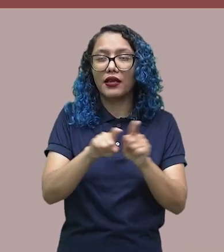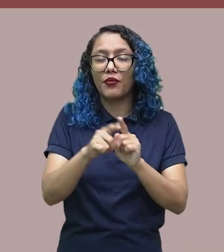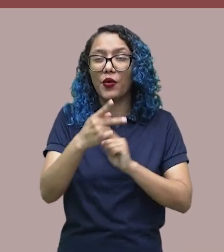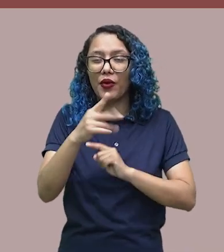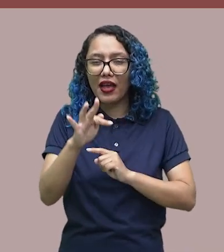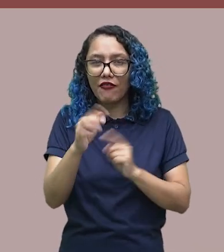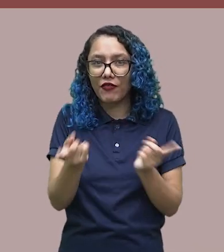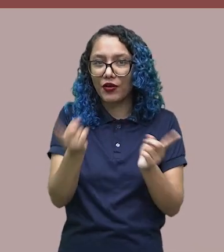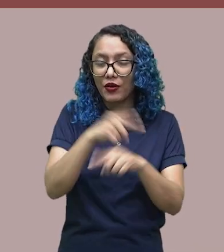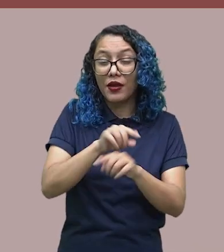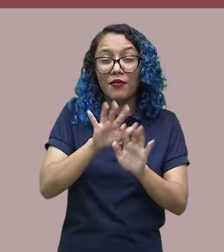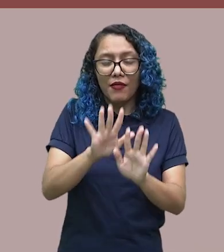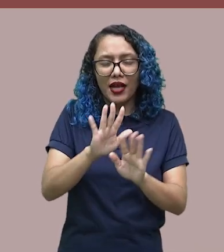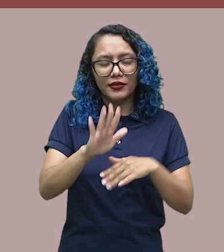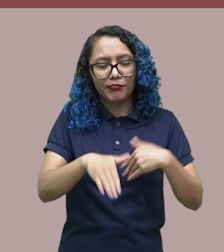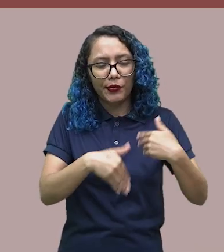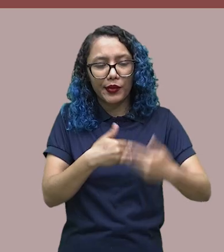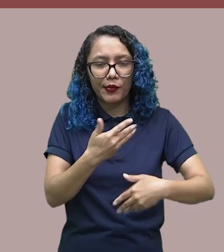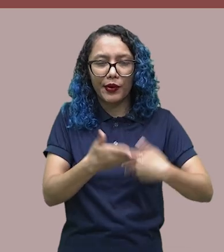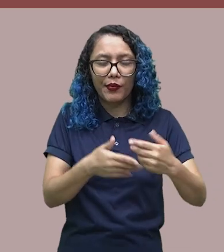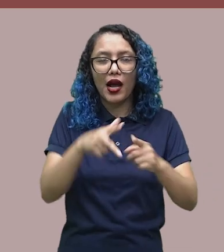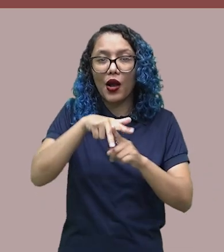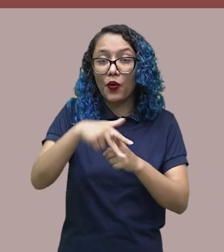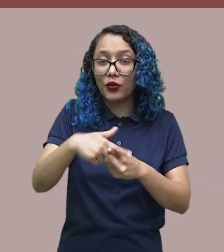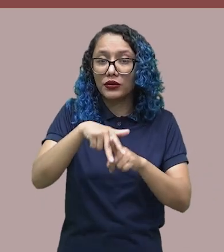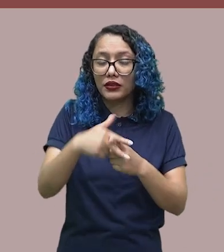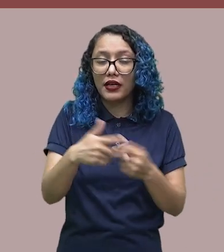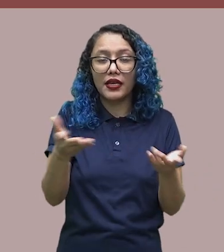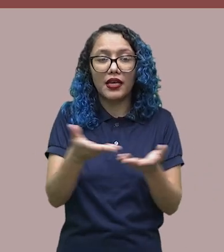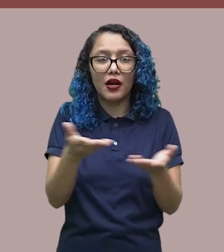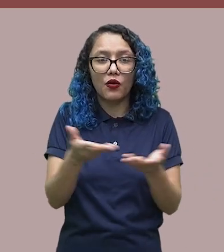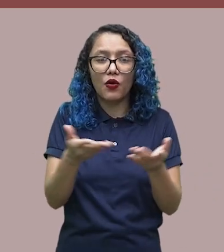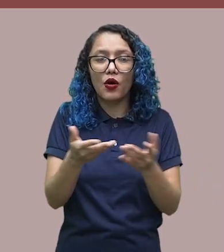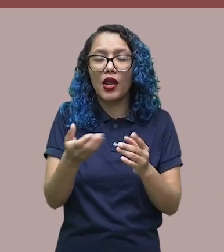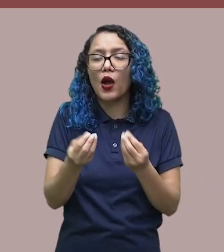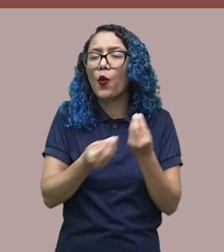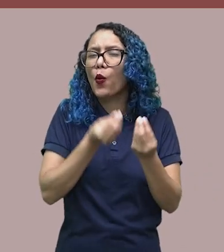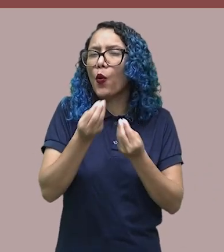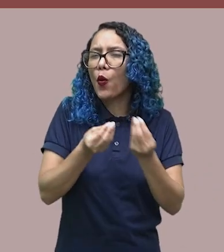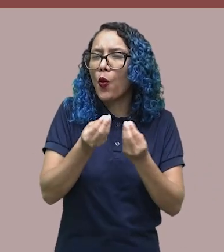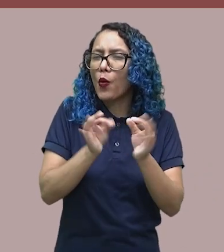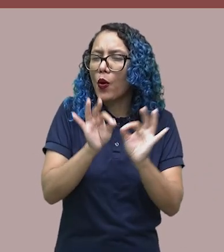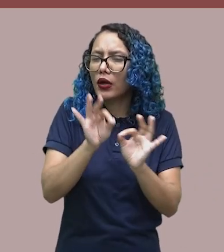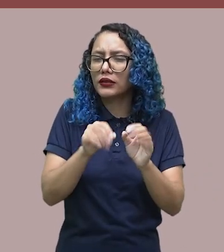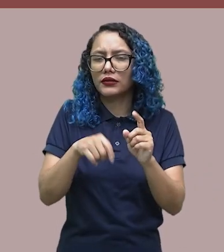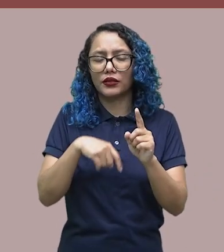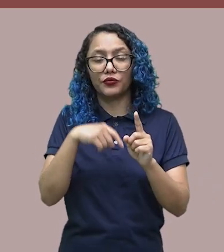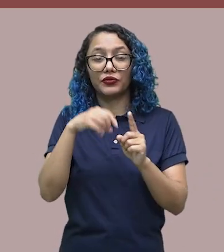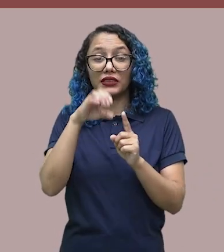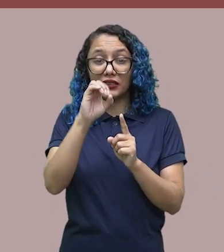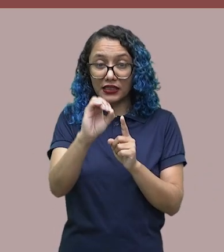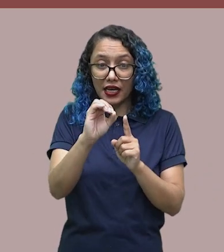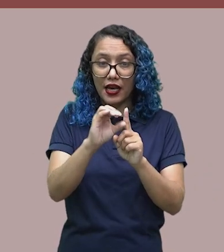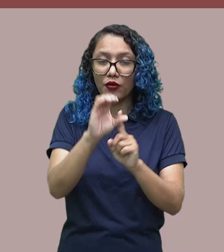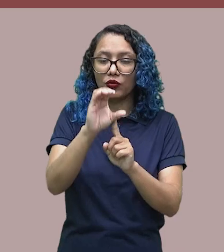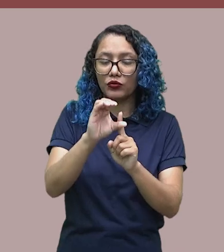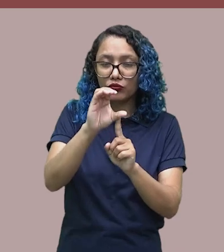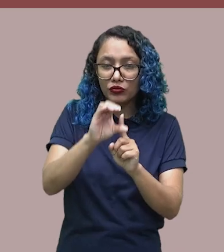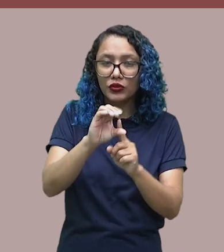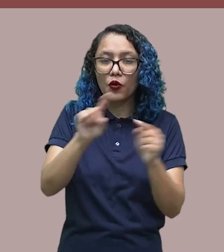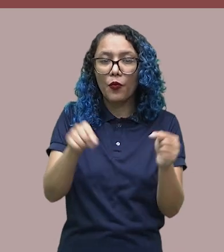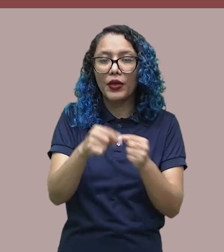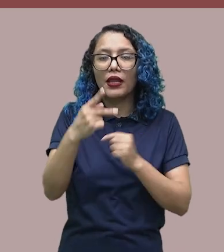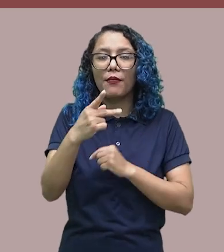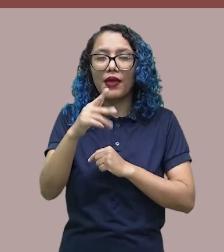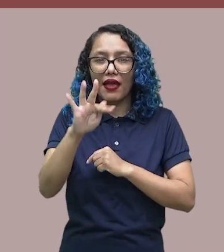invertidos. Mais tarde, isso foi corrigido e os valores atuais são 0 graus Celsius, ponto de fusão da